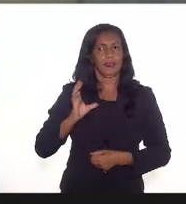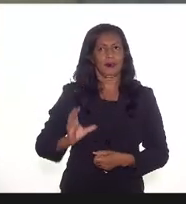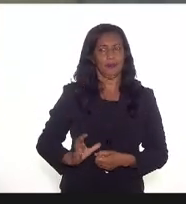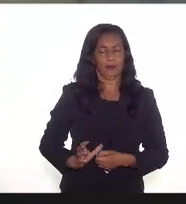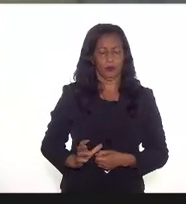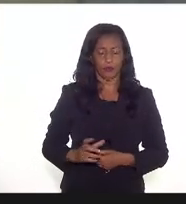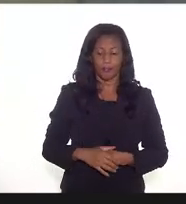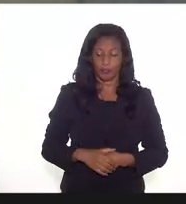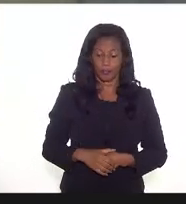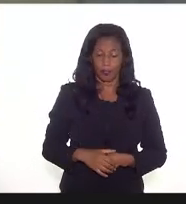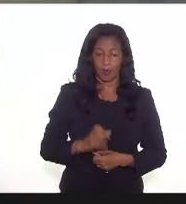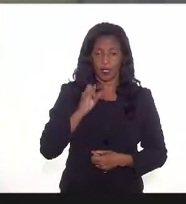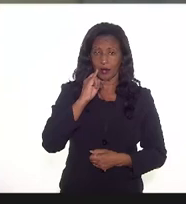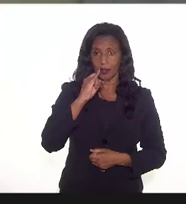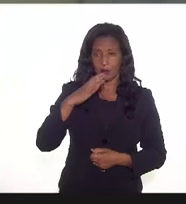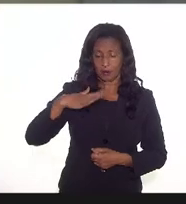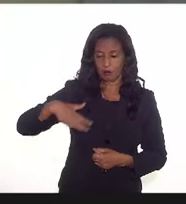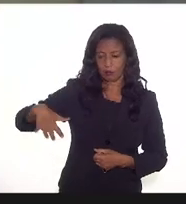área